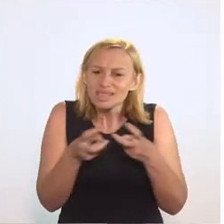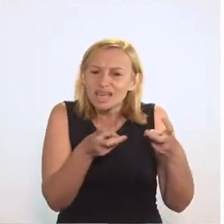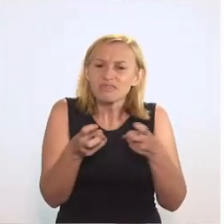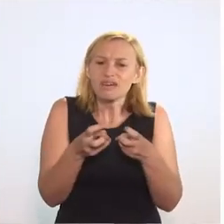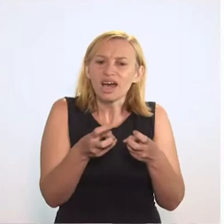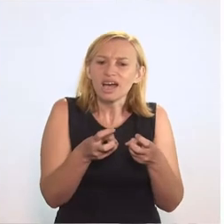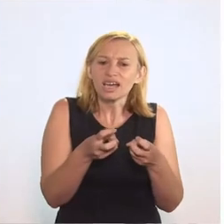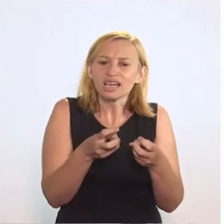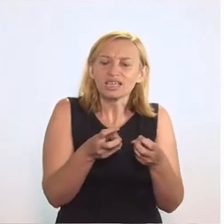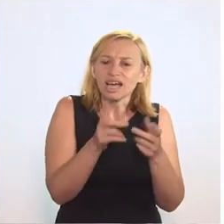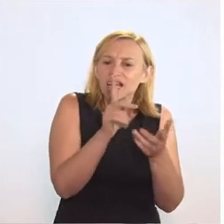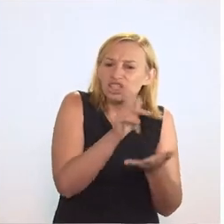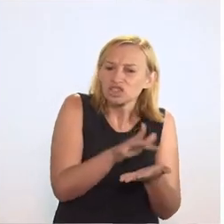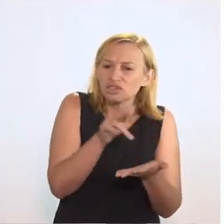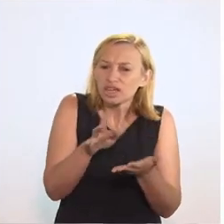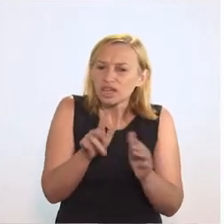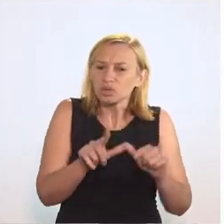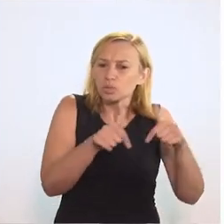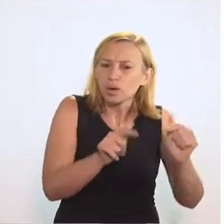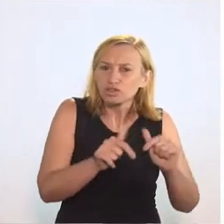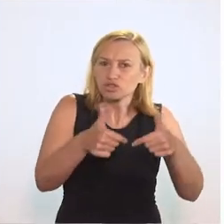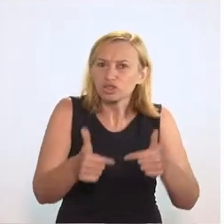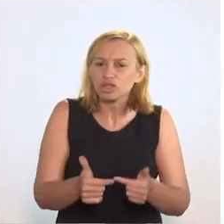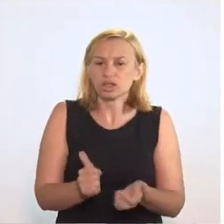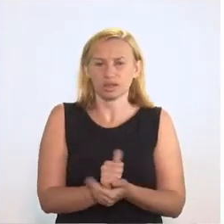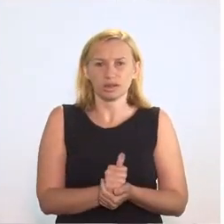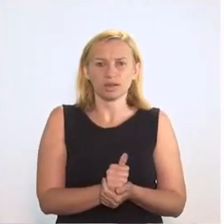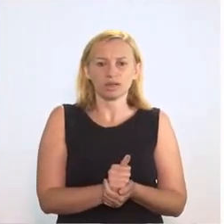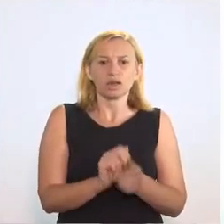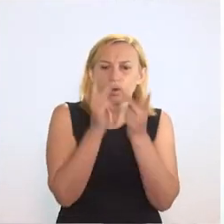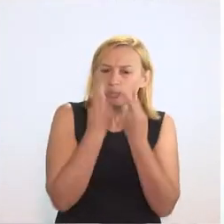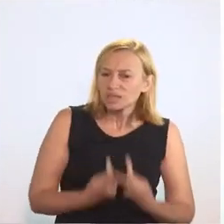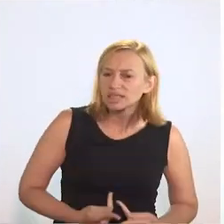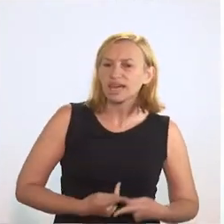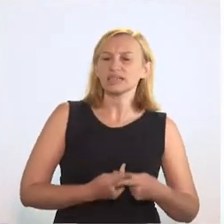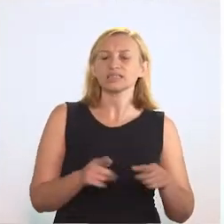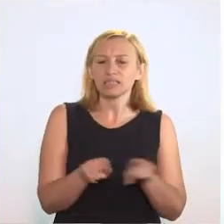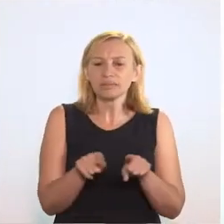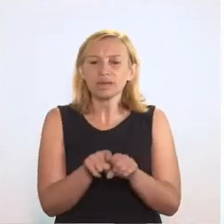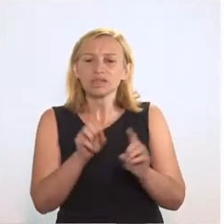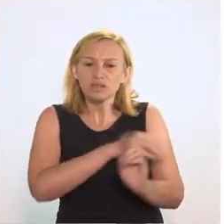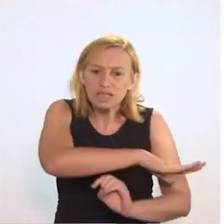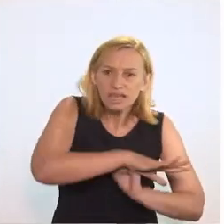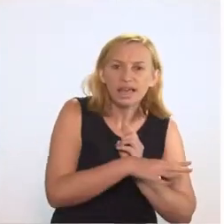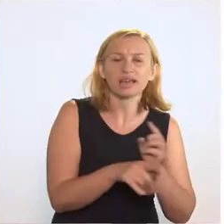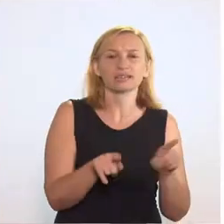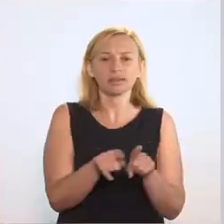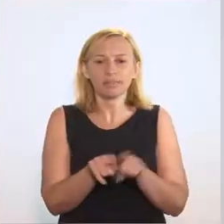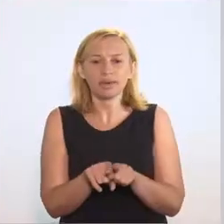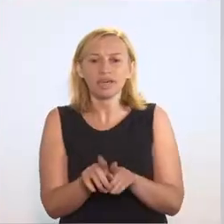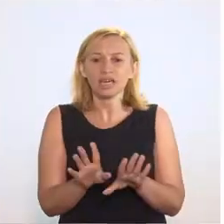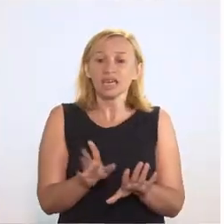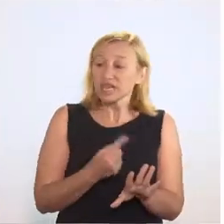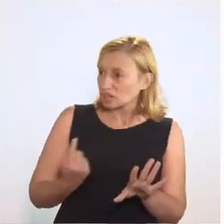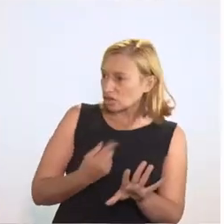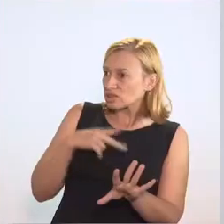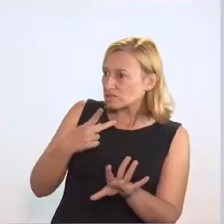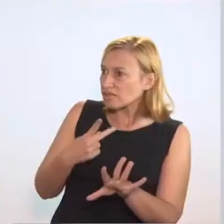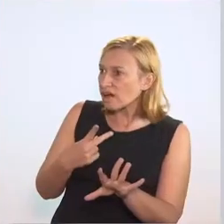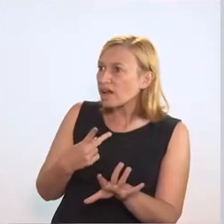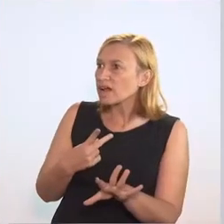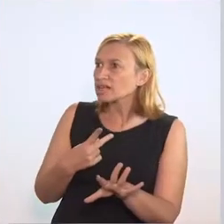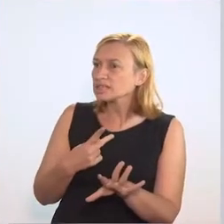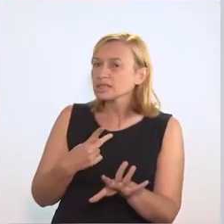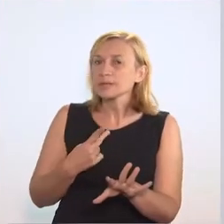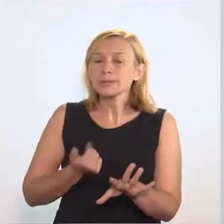ver que assim está muito mal distribuído o que a gente chama de cuidado e o que a gente chama de humanidade e sociedade também. Então, e as nossas